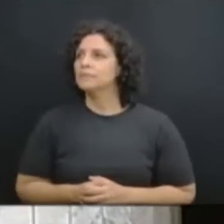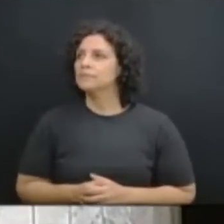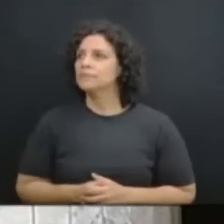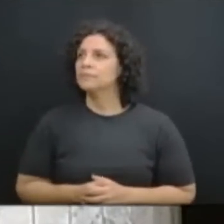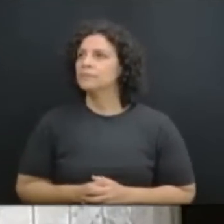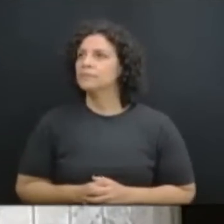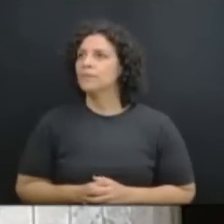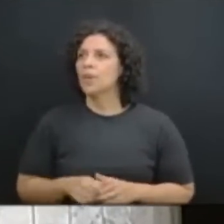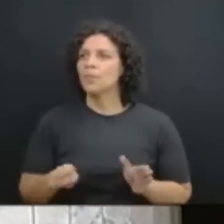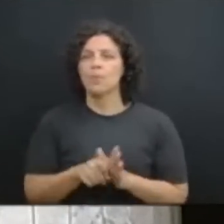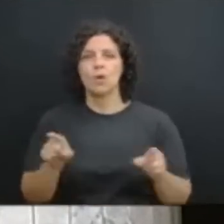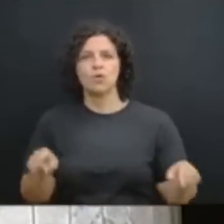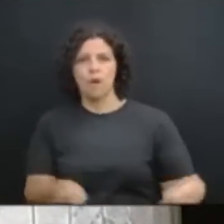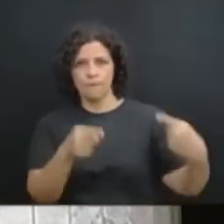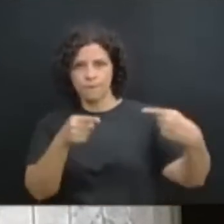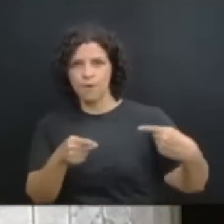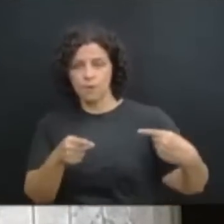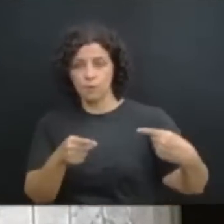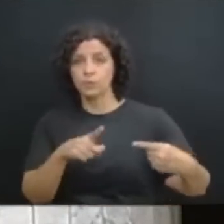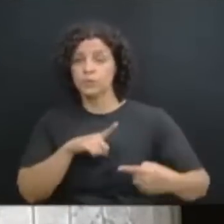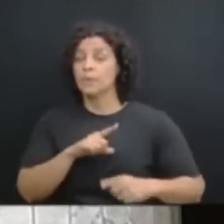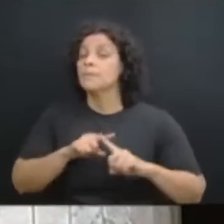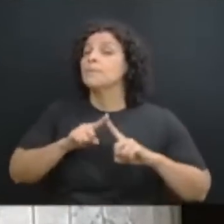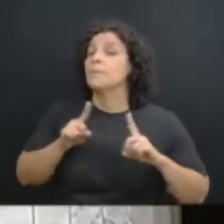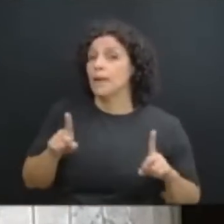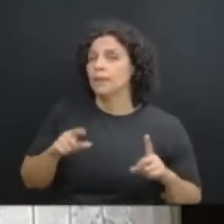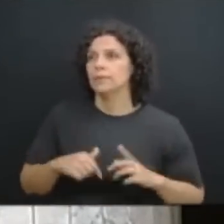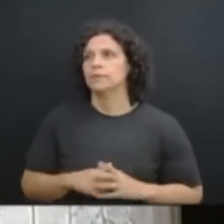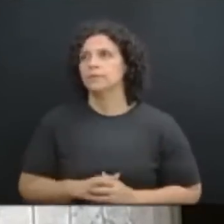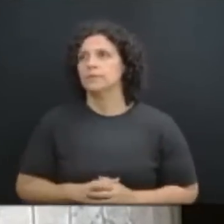que foi confronto. Entretanto,